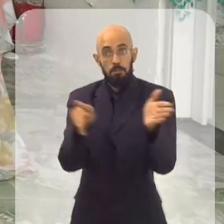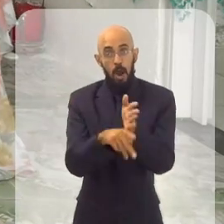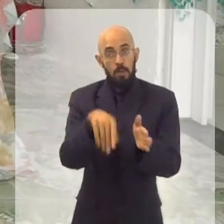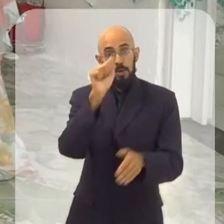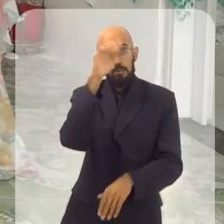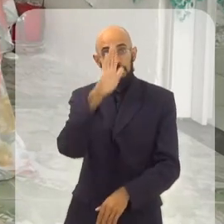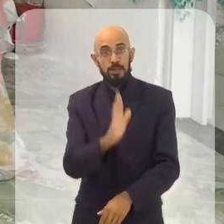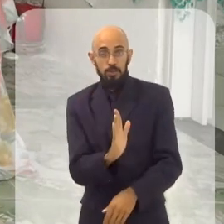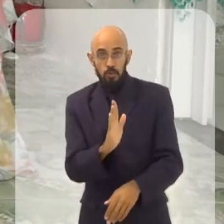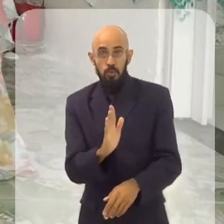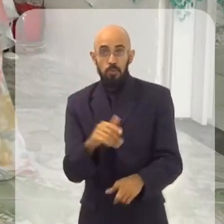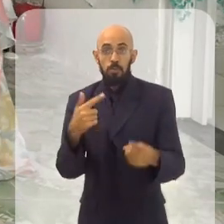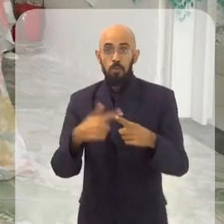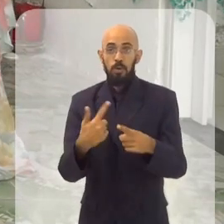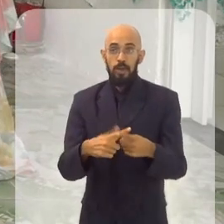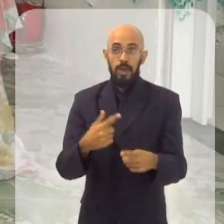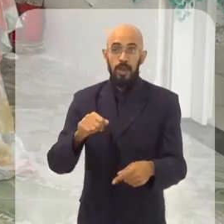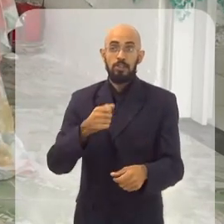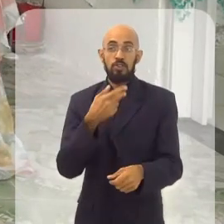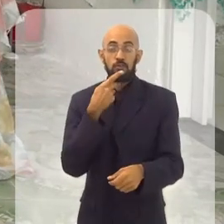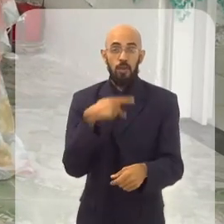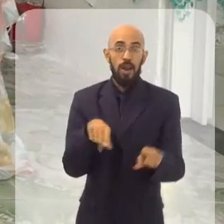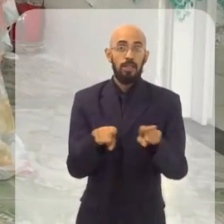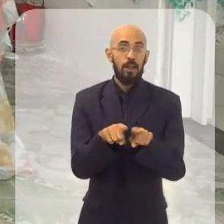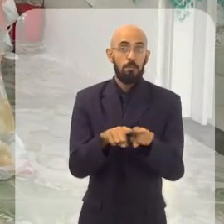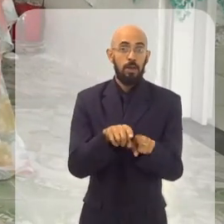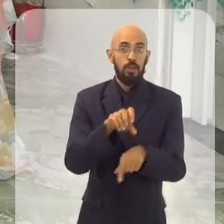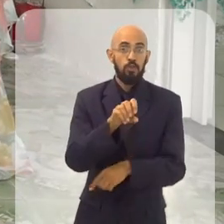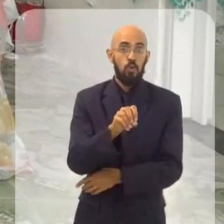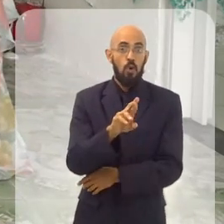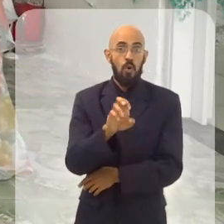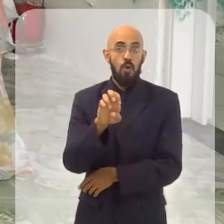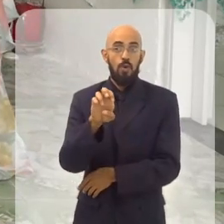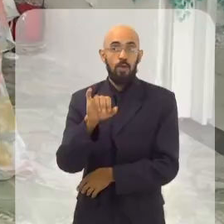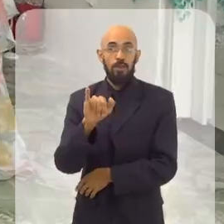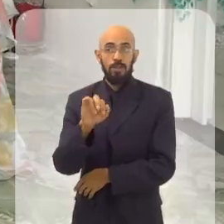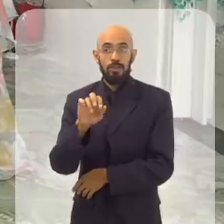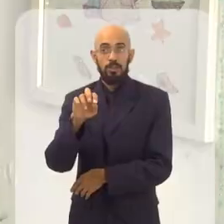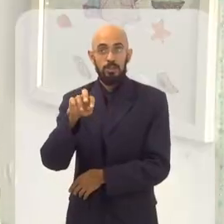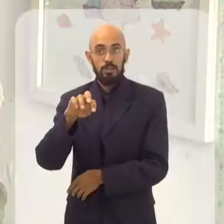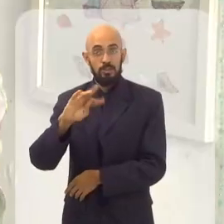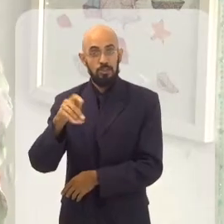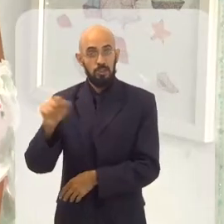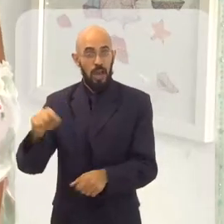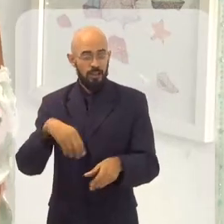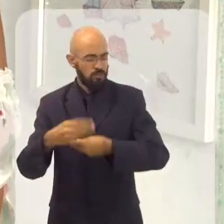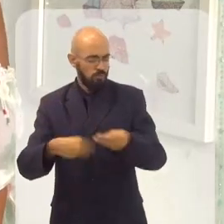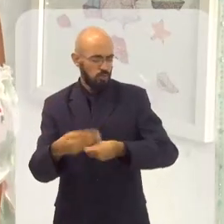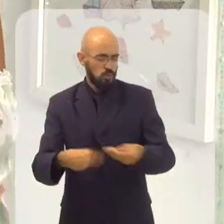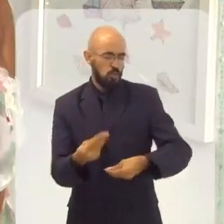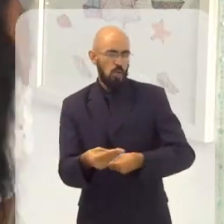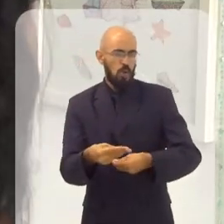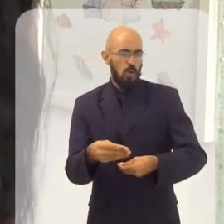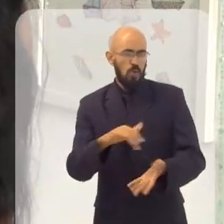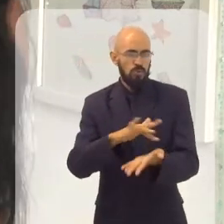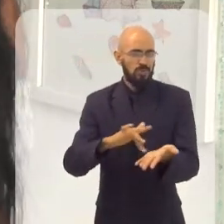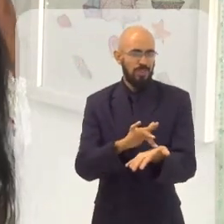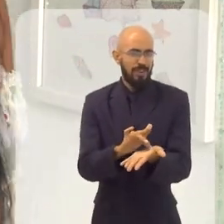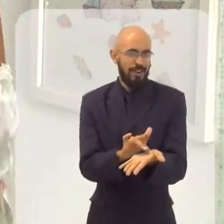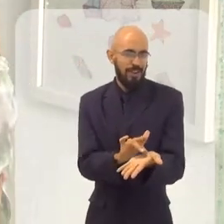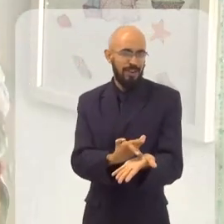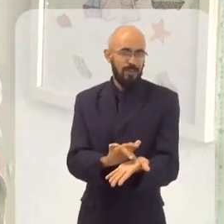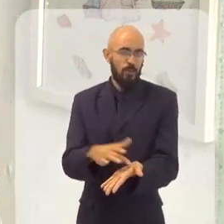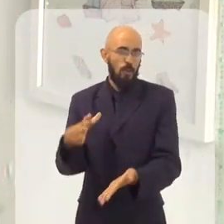encantaria cigana brasileira. Por quê? Porque a gente fala de orixá. Tá? Então, isso é que a gente tentou juntar a Umbanda, o Candomblé e o